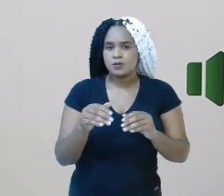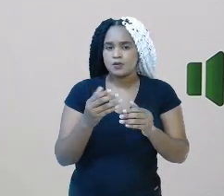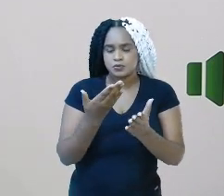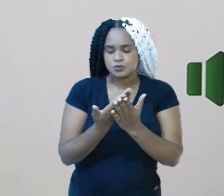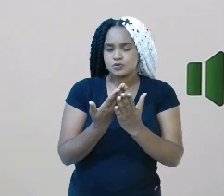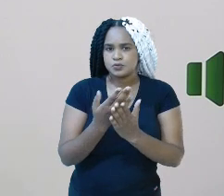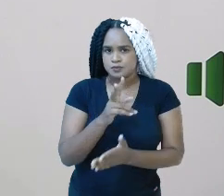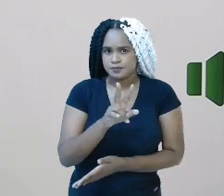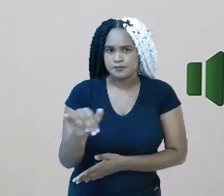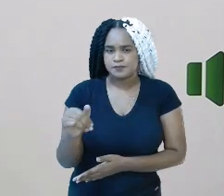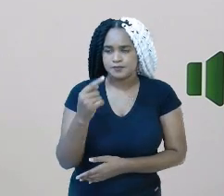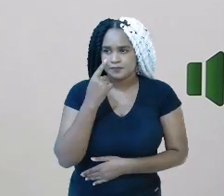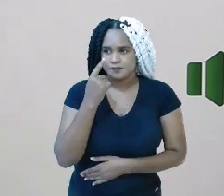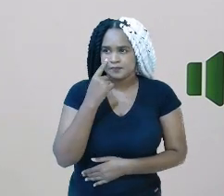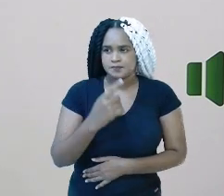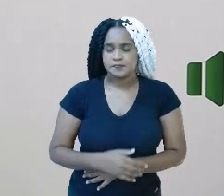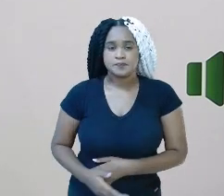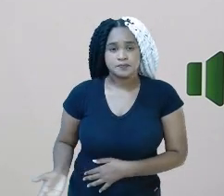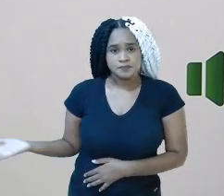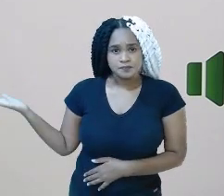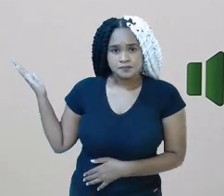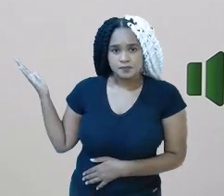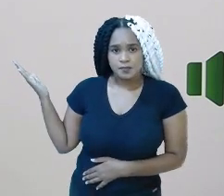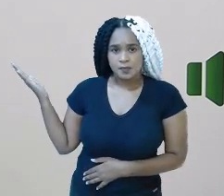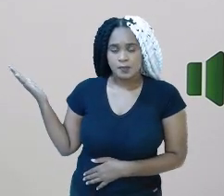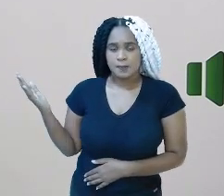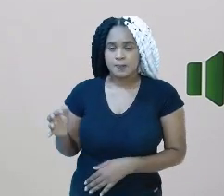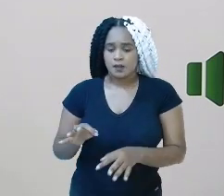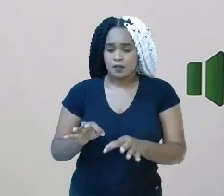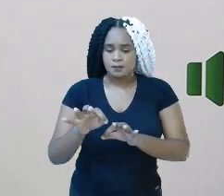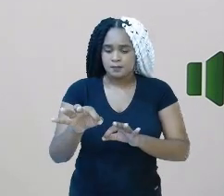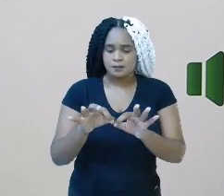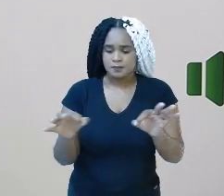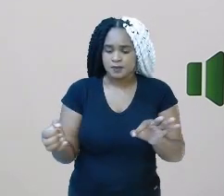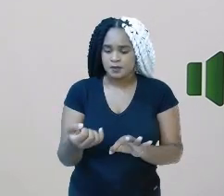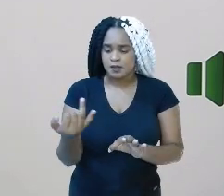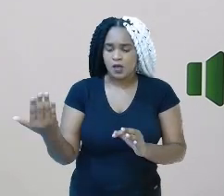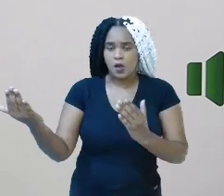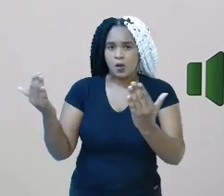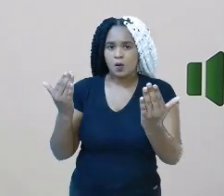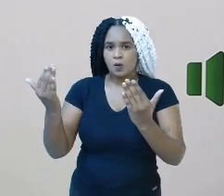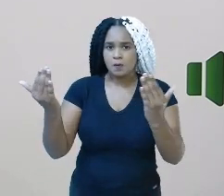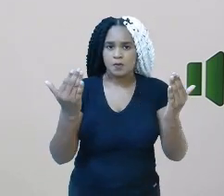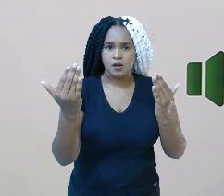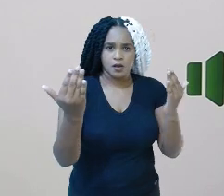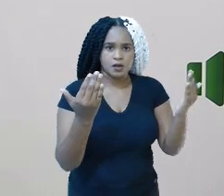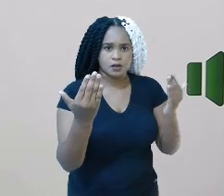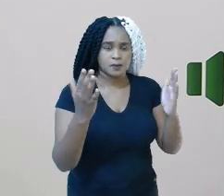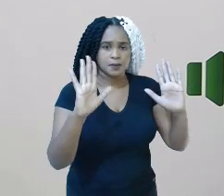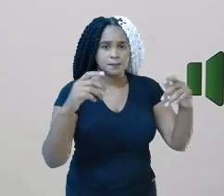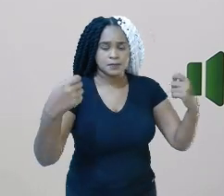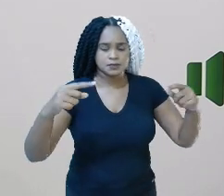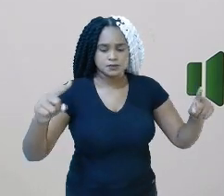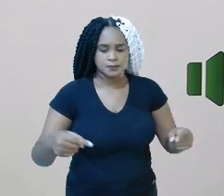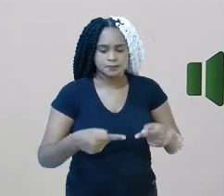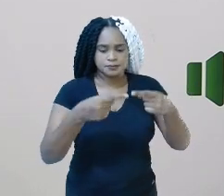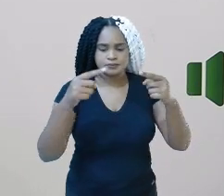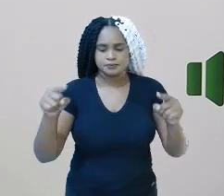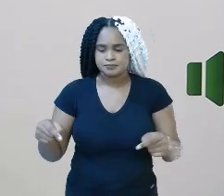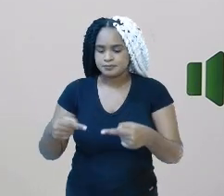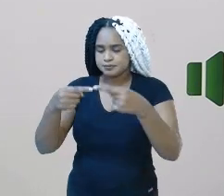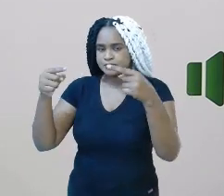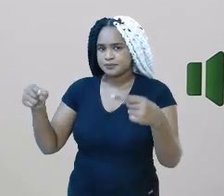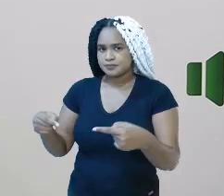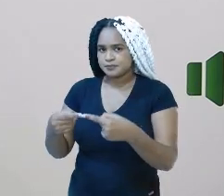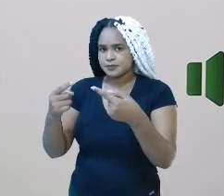isso, tá? Medir é comparar grandezas de mesma natureza, isso mesmo. Eu vou